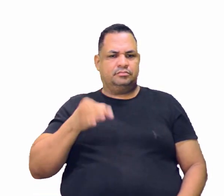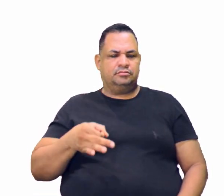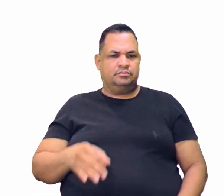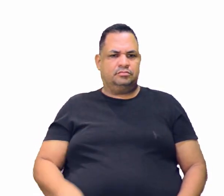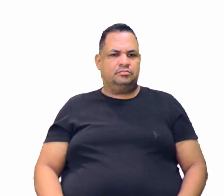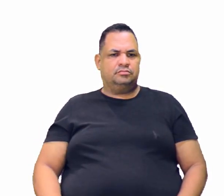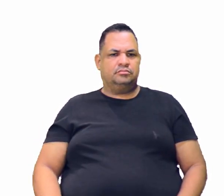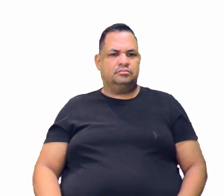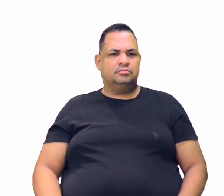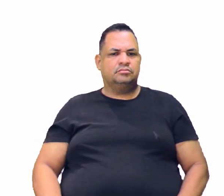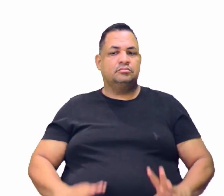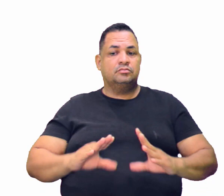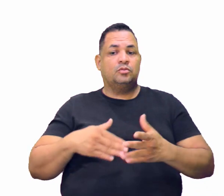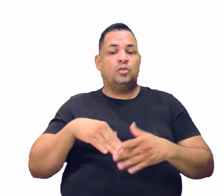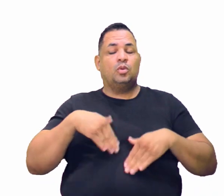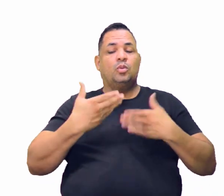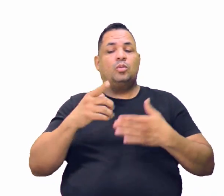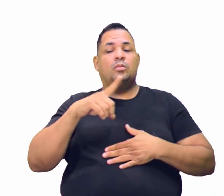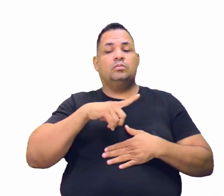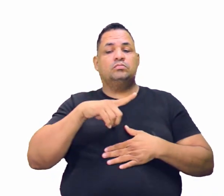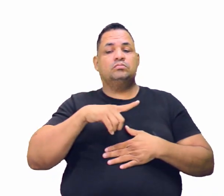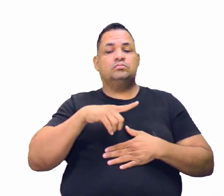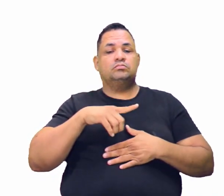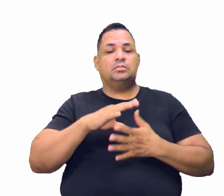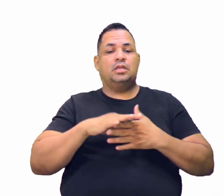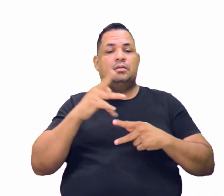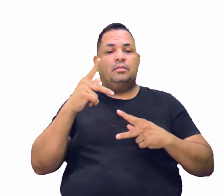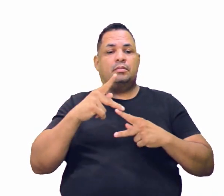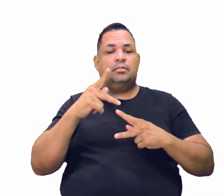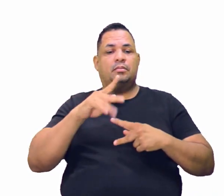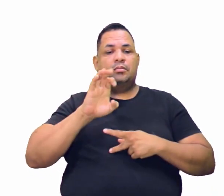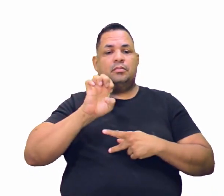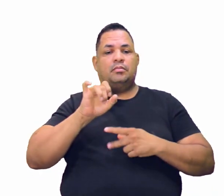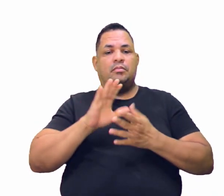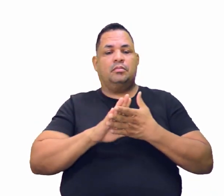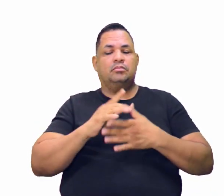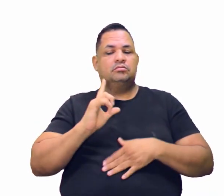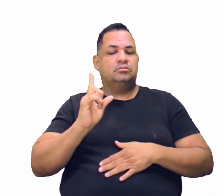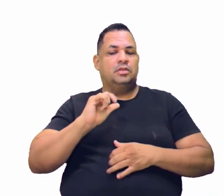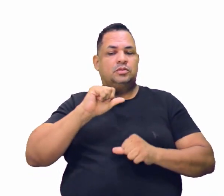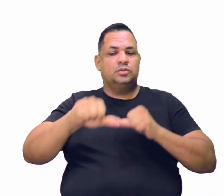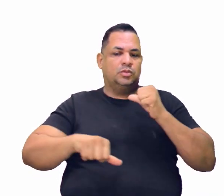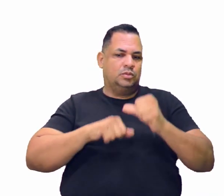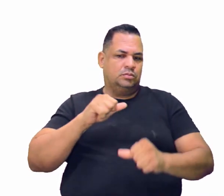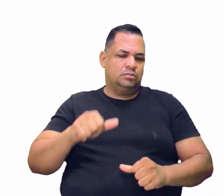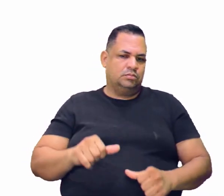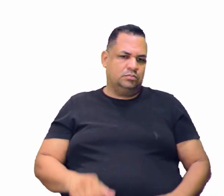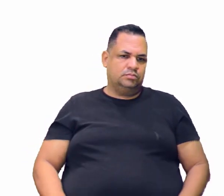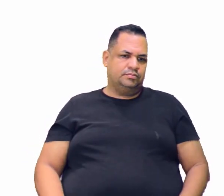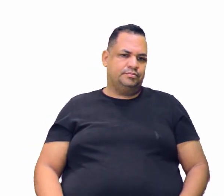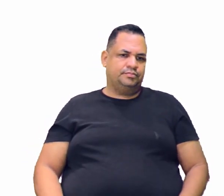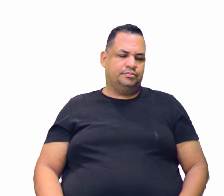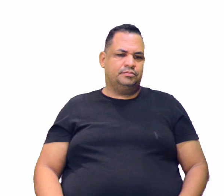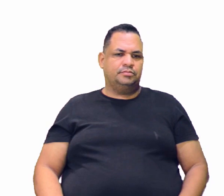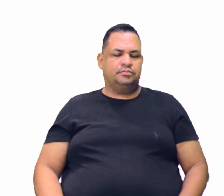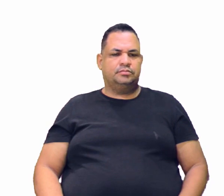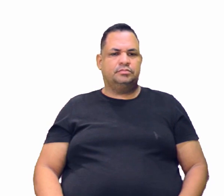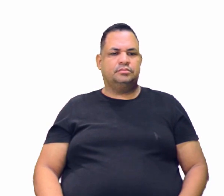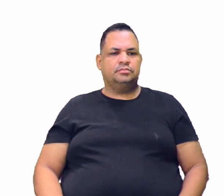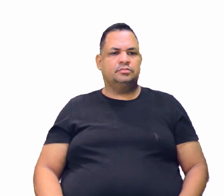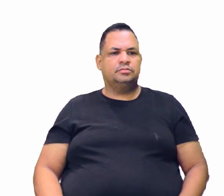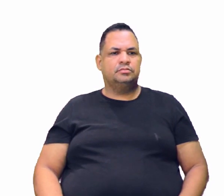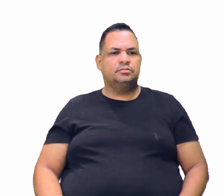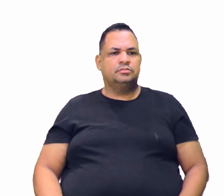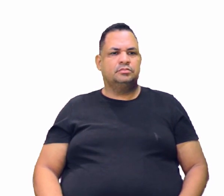Certíssimo. Então, toda vez que aparecer a palavra em anexo, é invariável. Beleza? Não